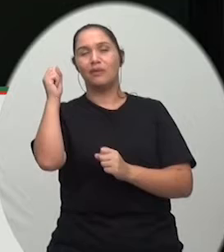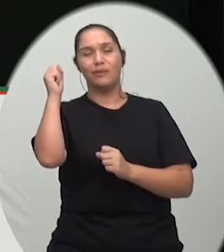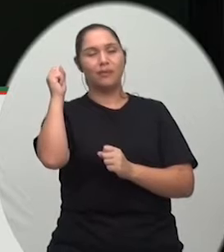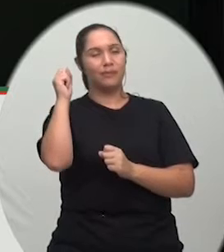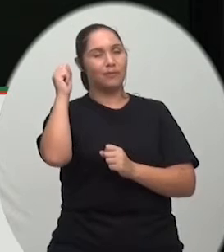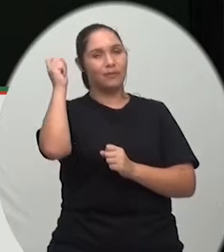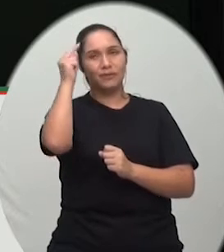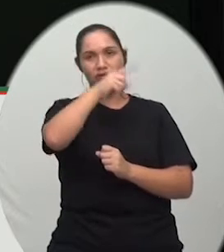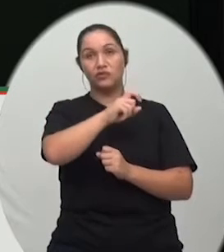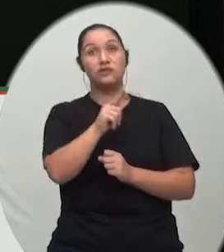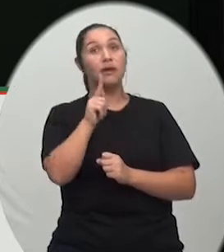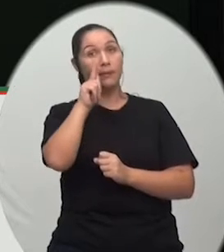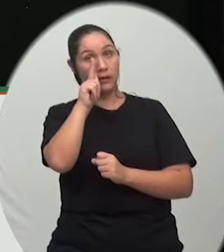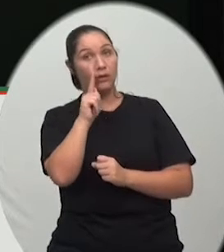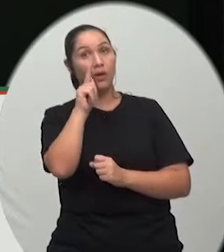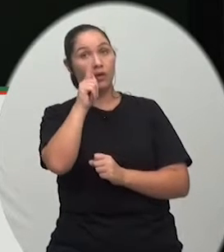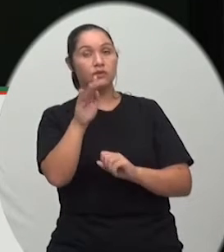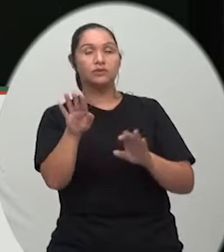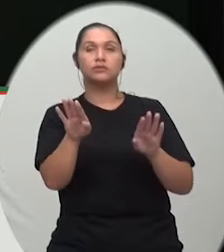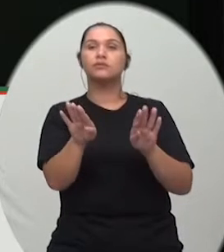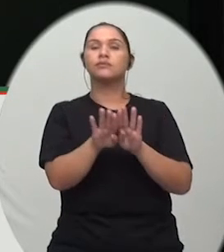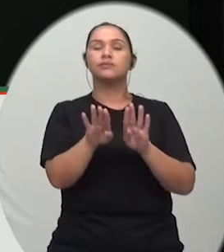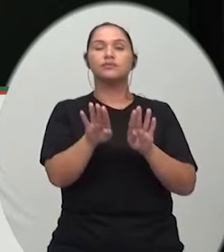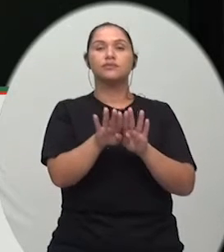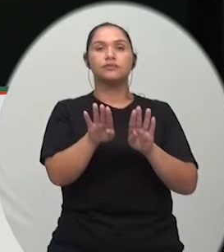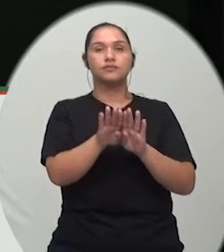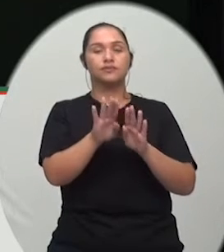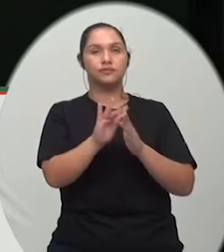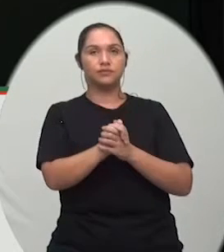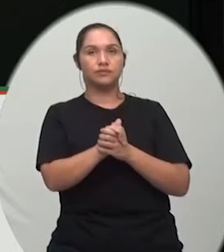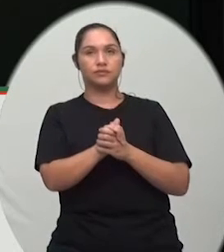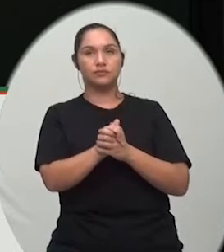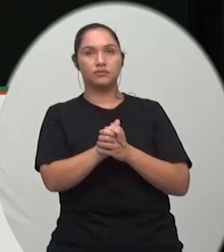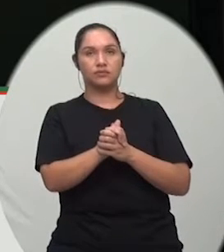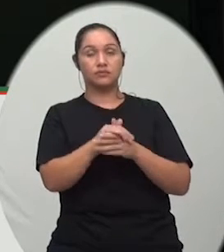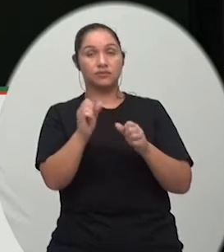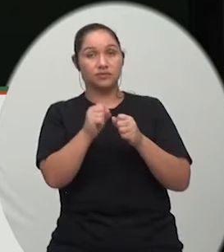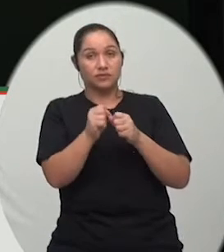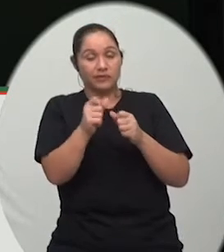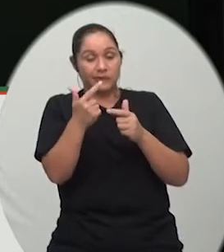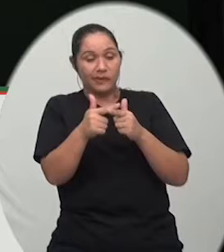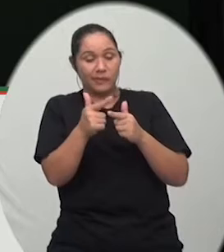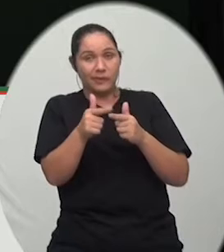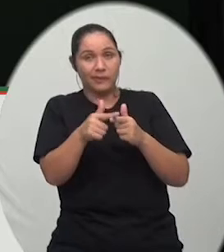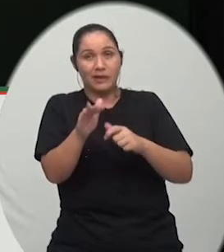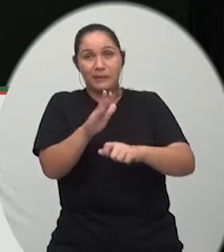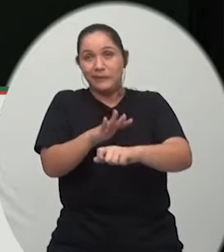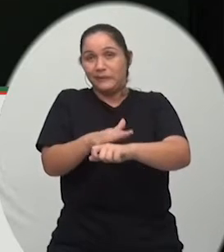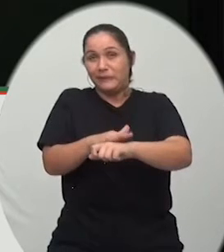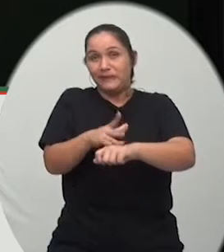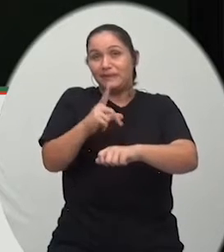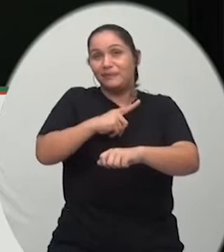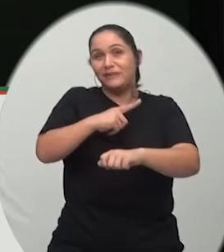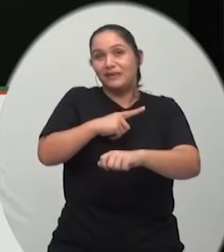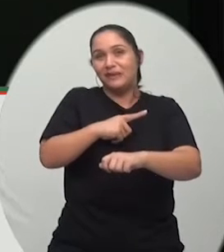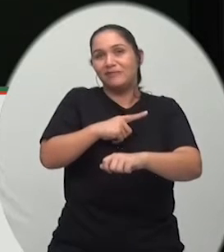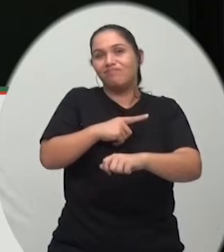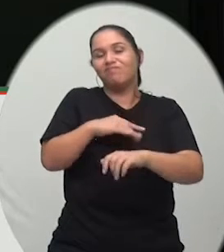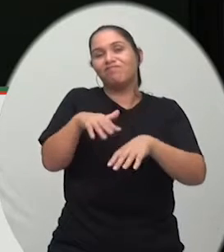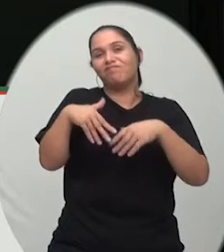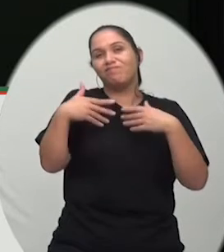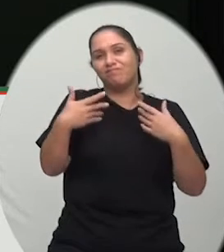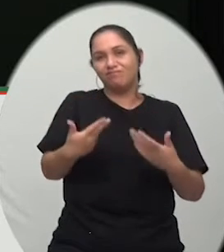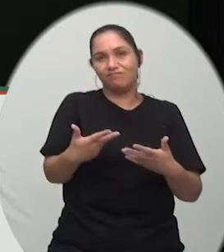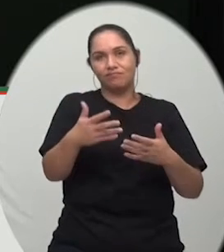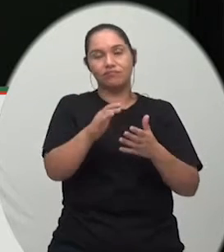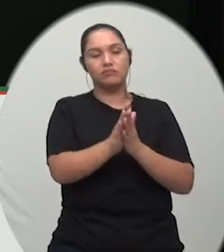risco e também trazendo problemas de doenças. E